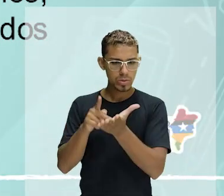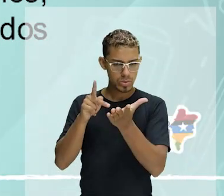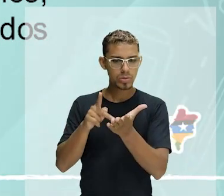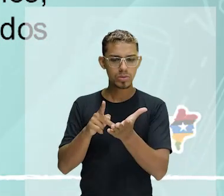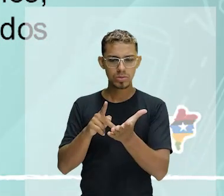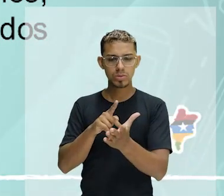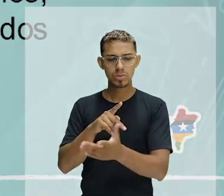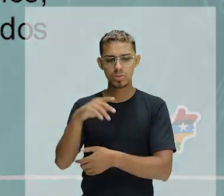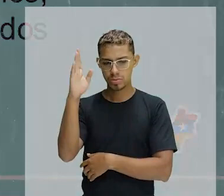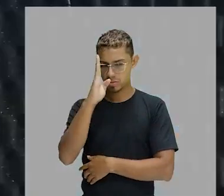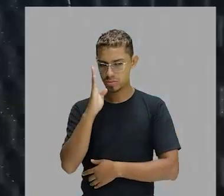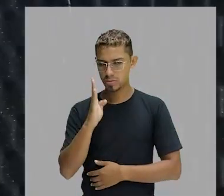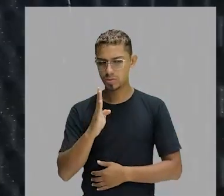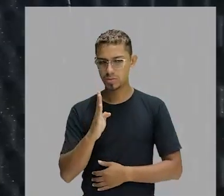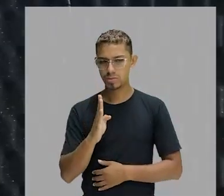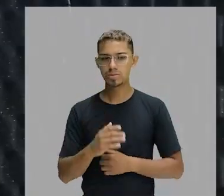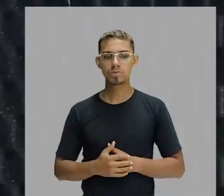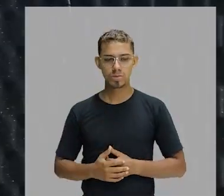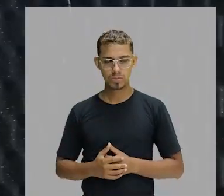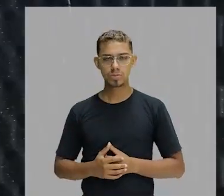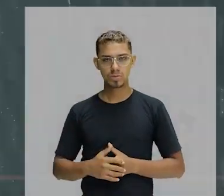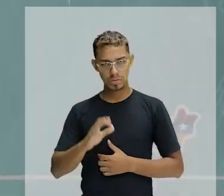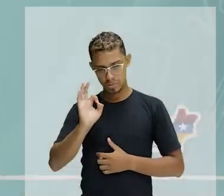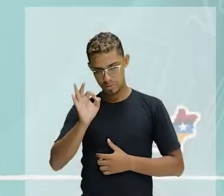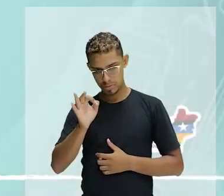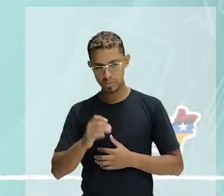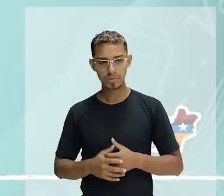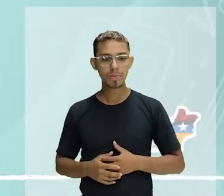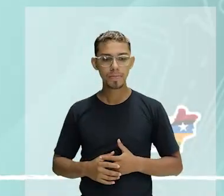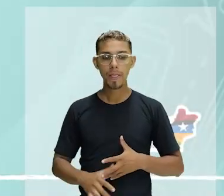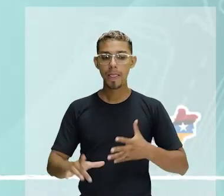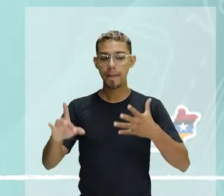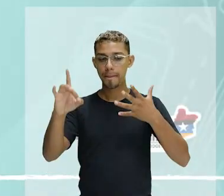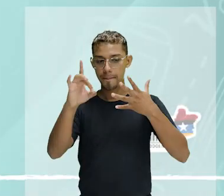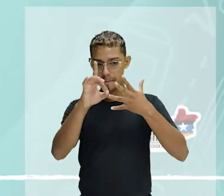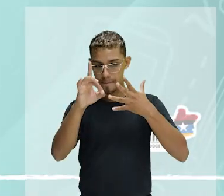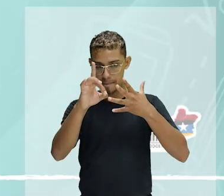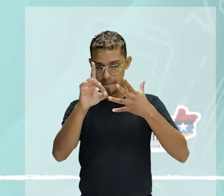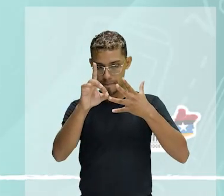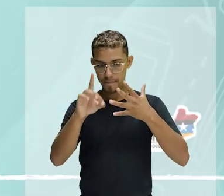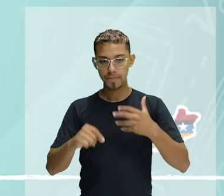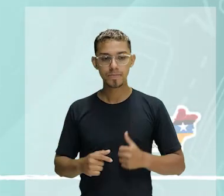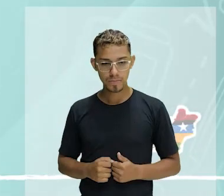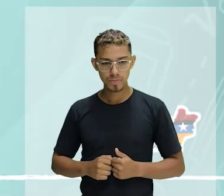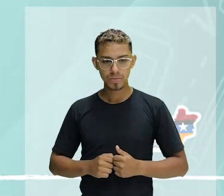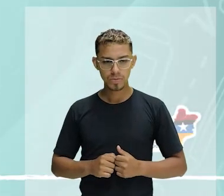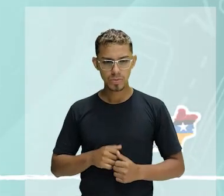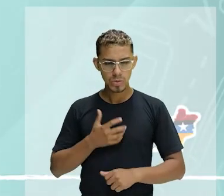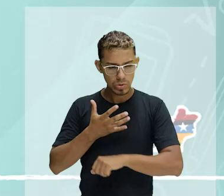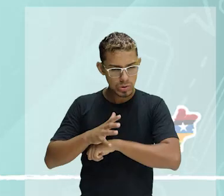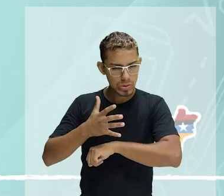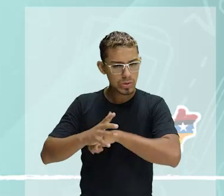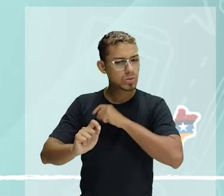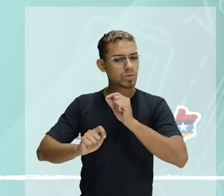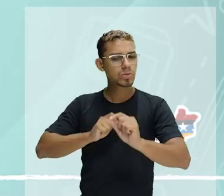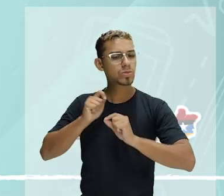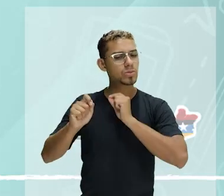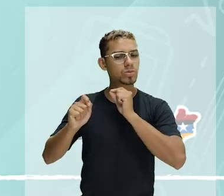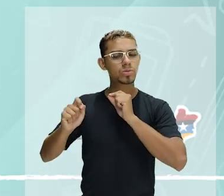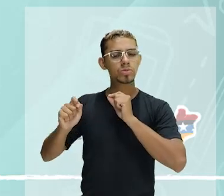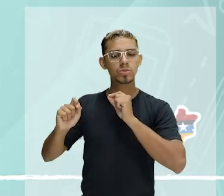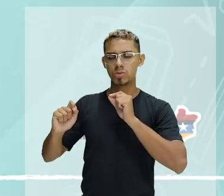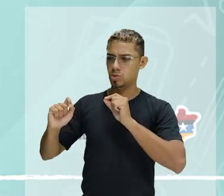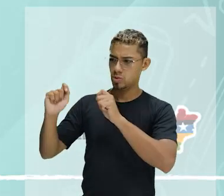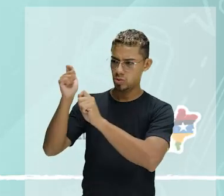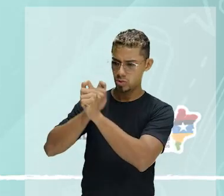outras alternativas. Vamos evoluir? Letra D. A atividade econômica no Brasil não reduz a